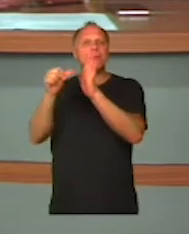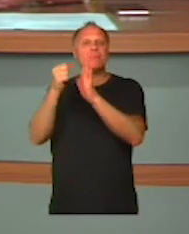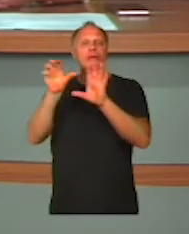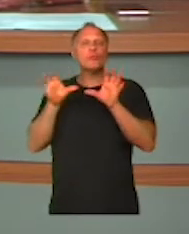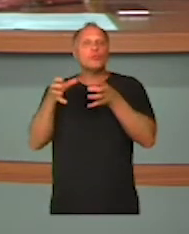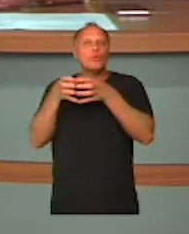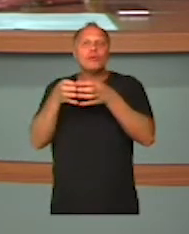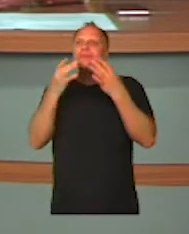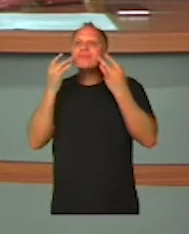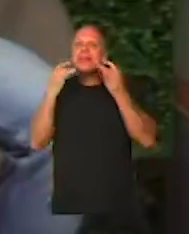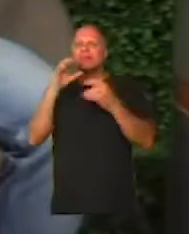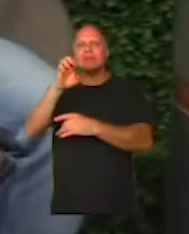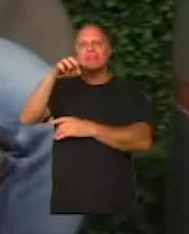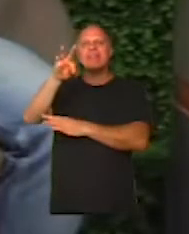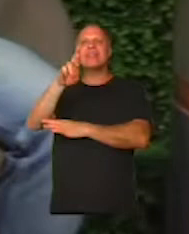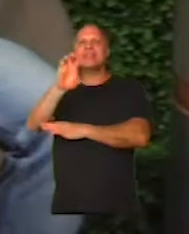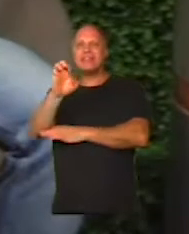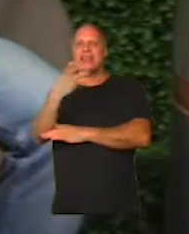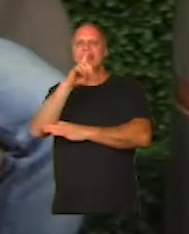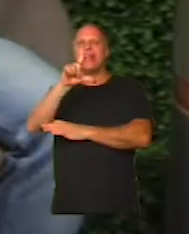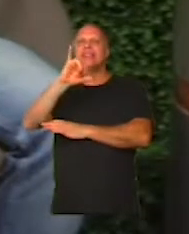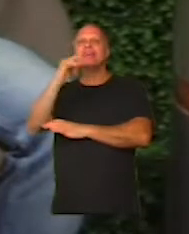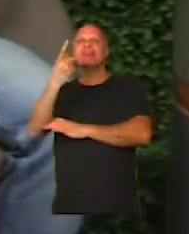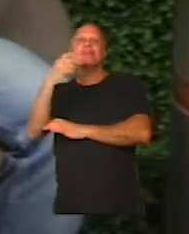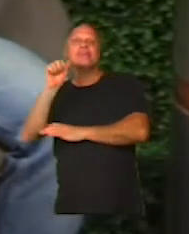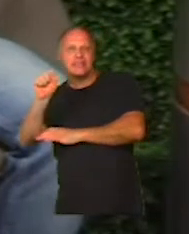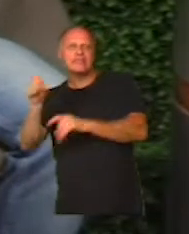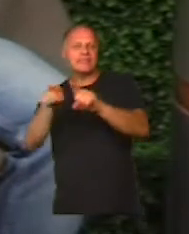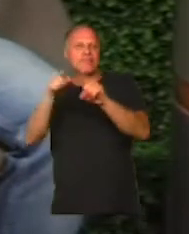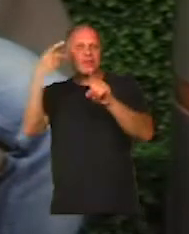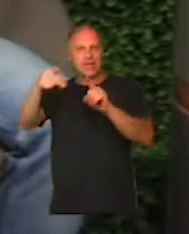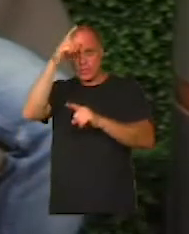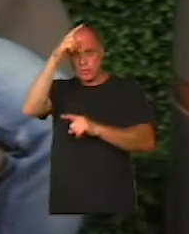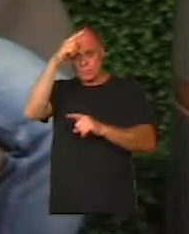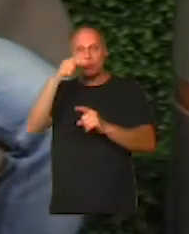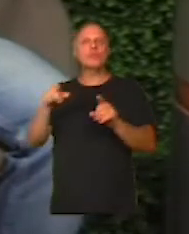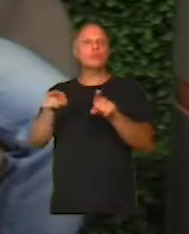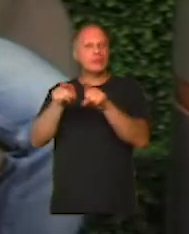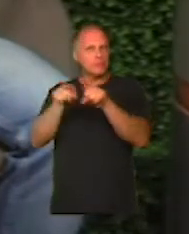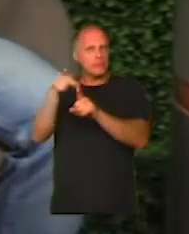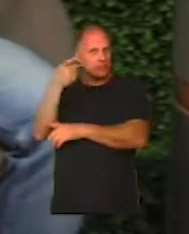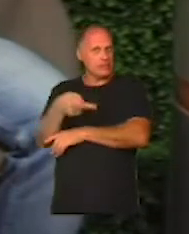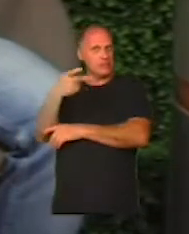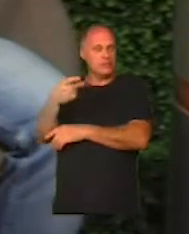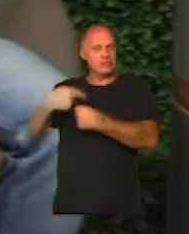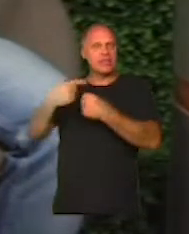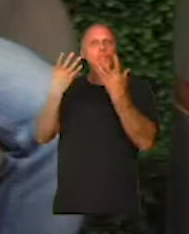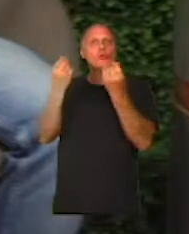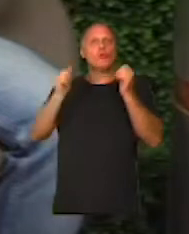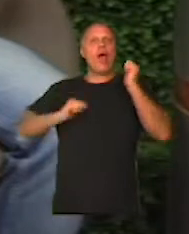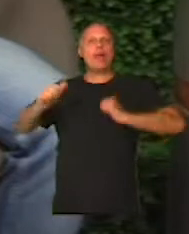o primeiro grupo chamado Entre Linhas, Teatro Entre Linhas, também aqui em Novo Hamburgo, onde muitos